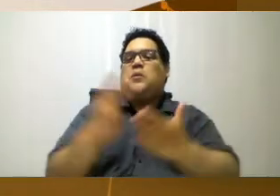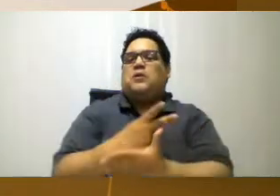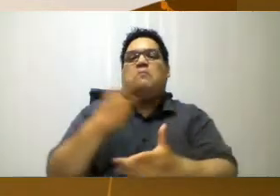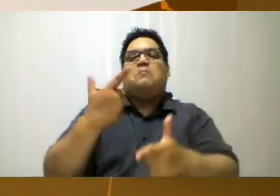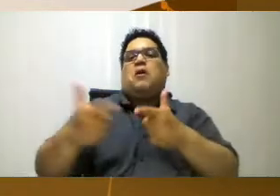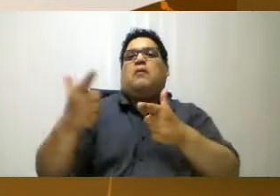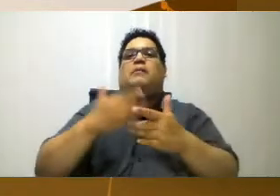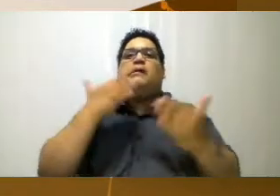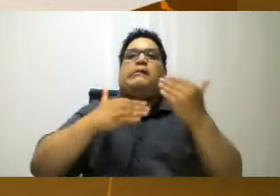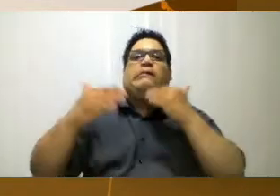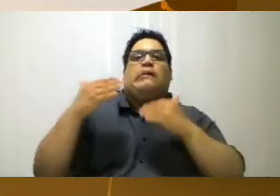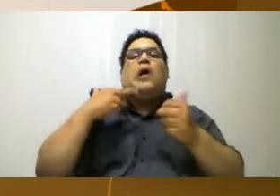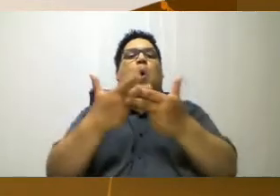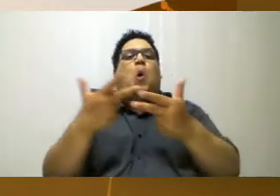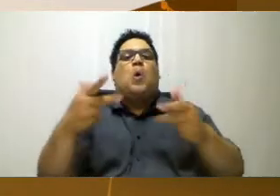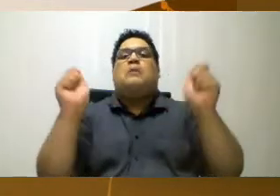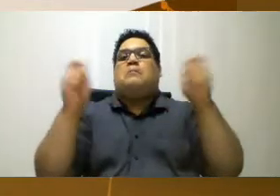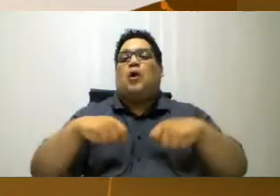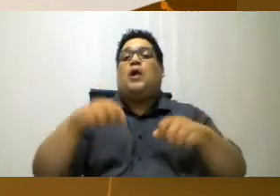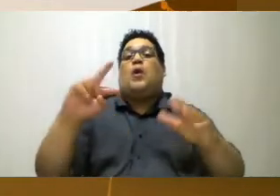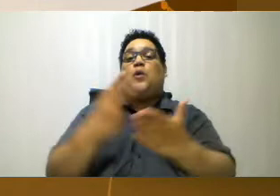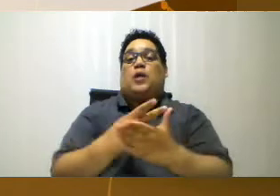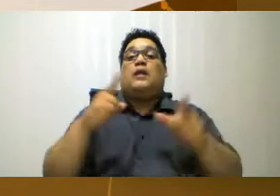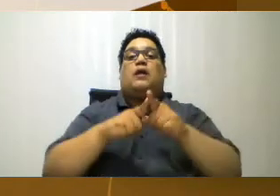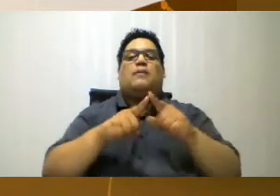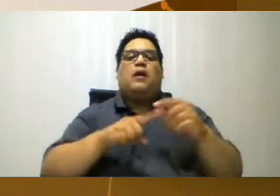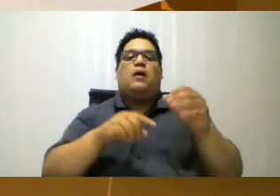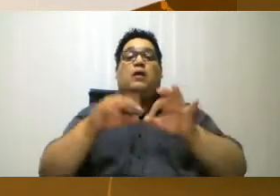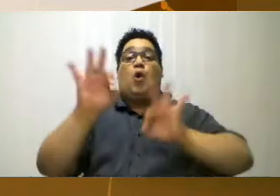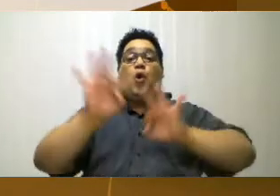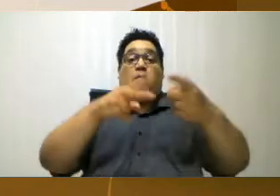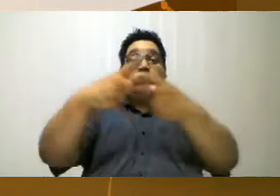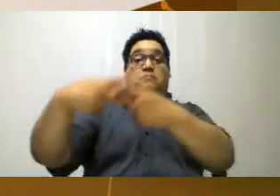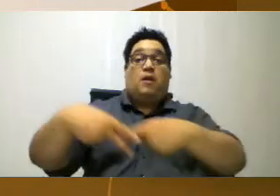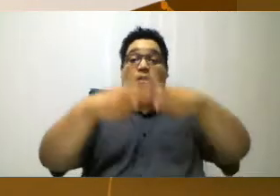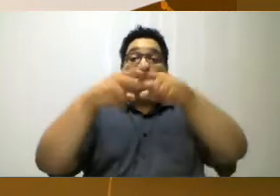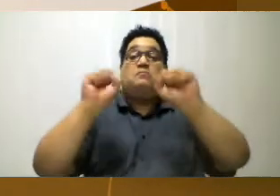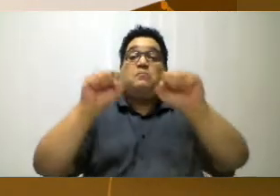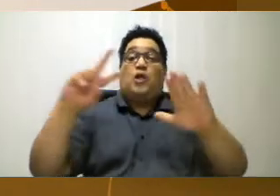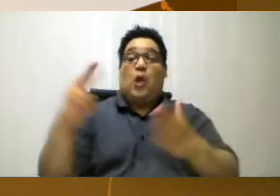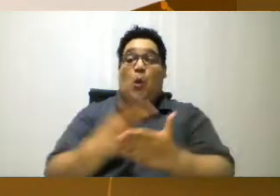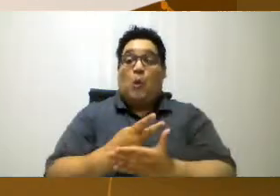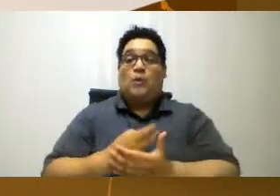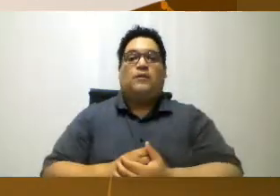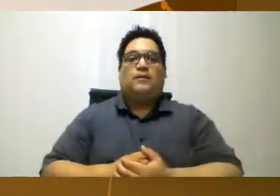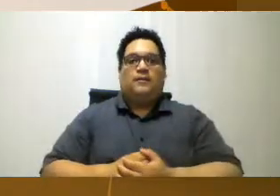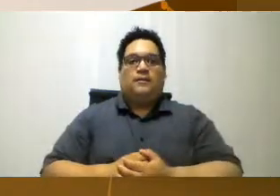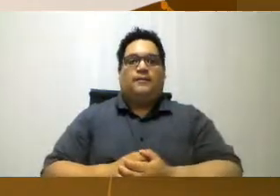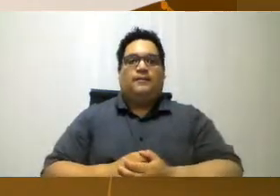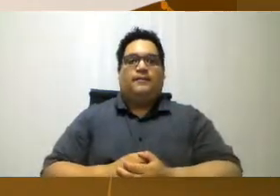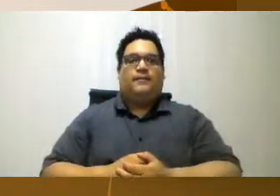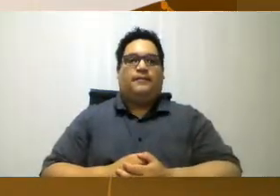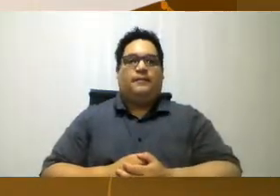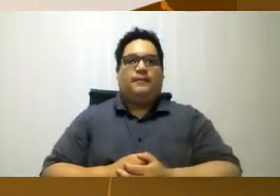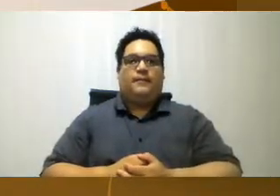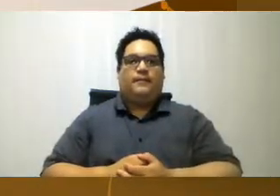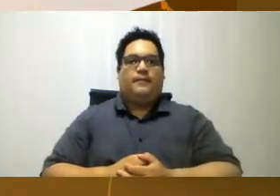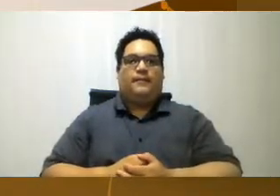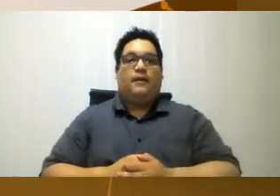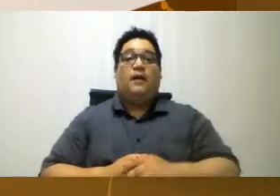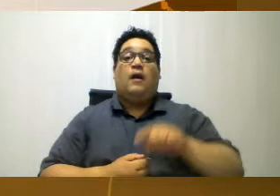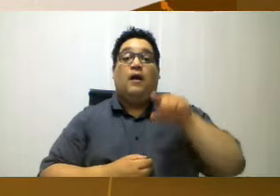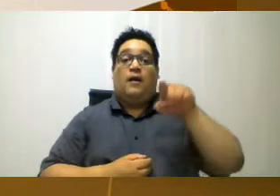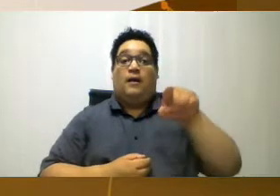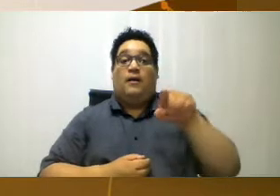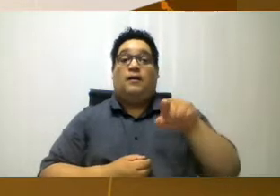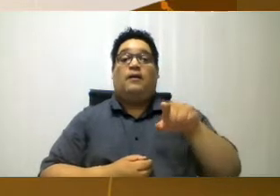alguma falha, alguma perda de estanqueidade, ou durante a montagem, né? Isso fez o enchimento, e aí, sem confirmar que a